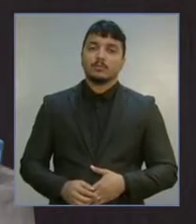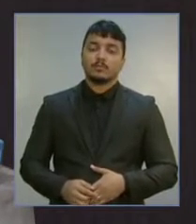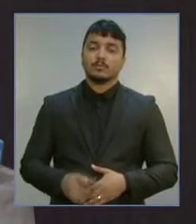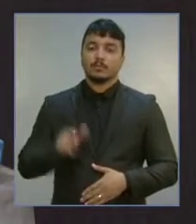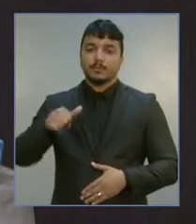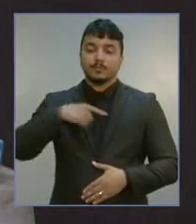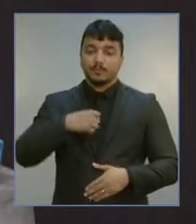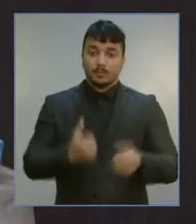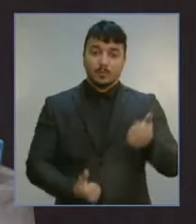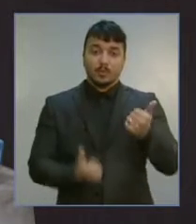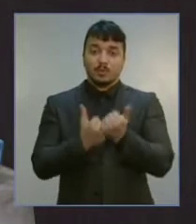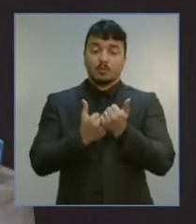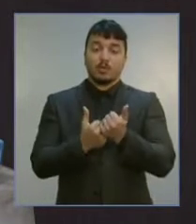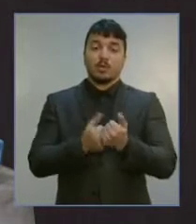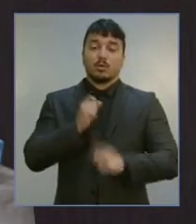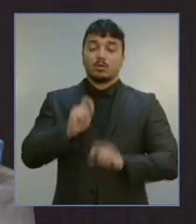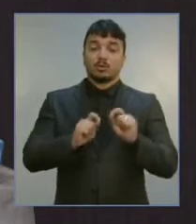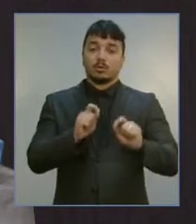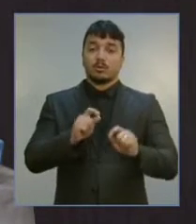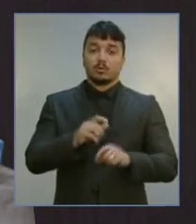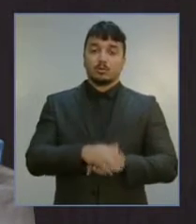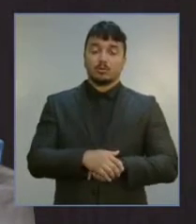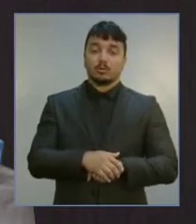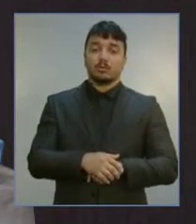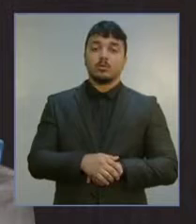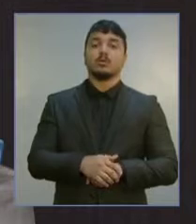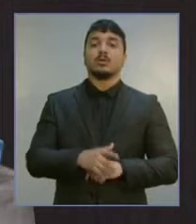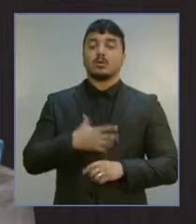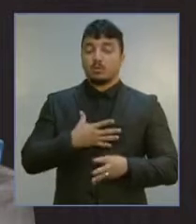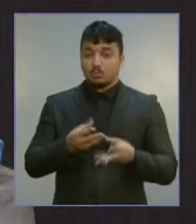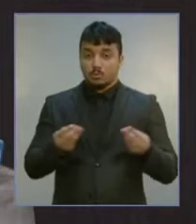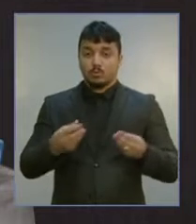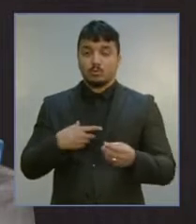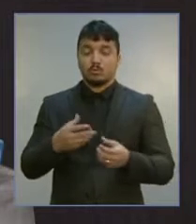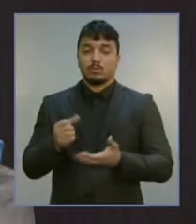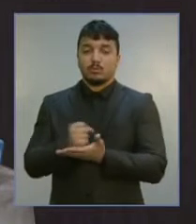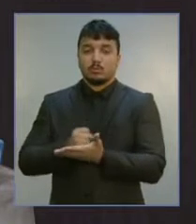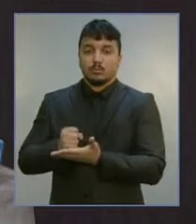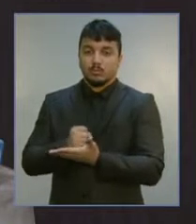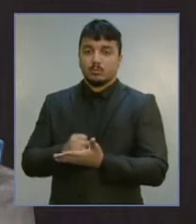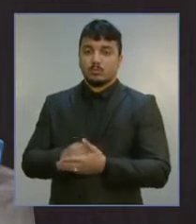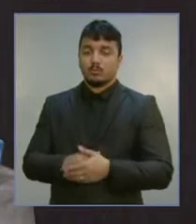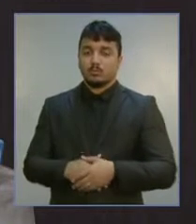apoiaram esta essa comissão especial repito vários são da base para